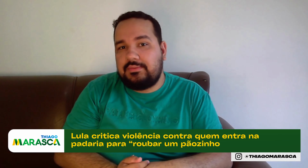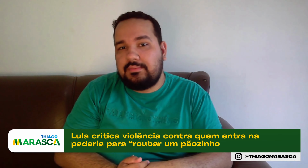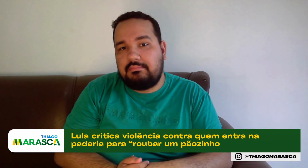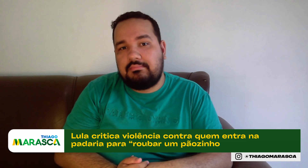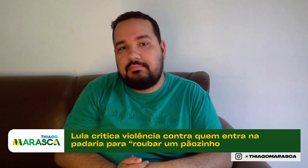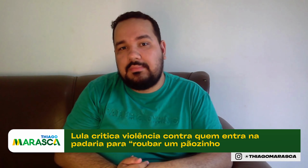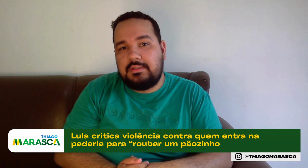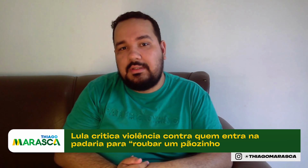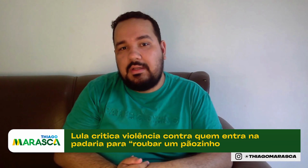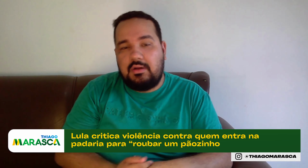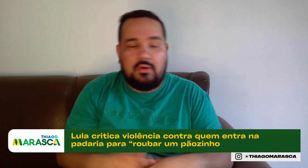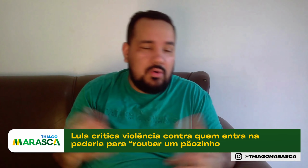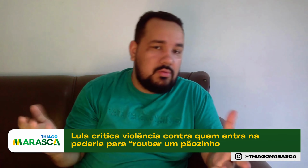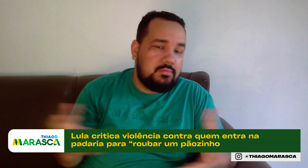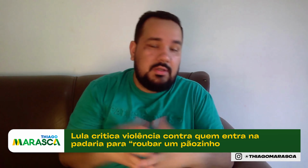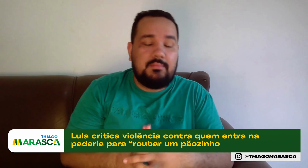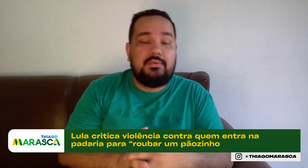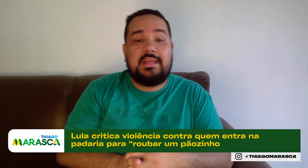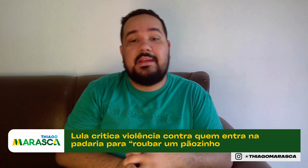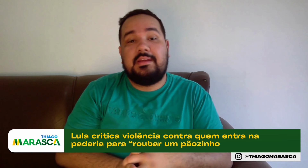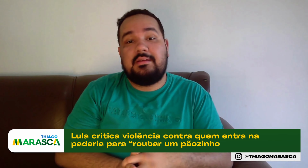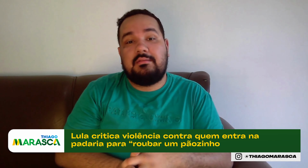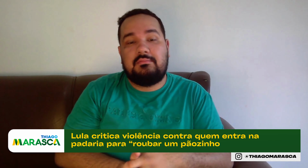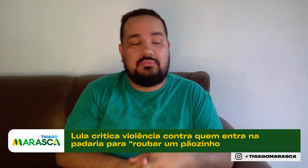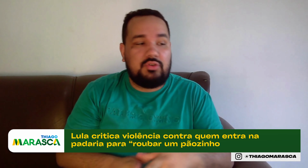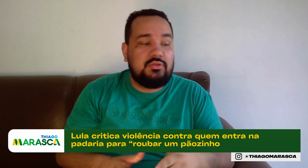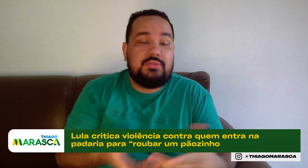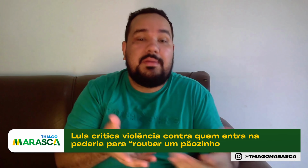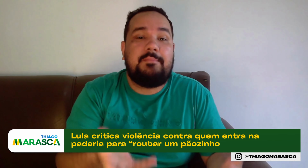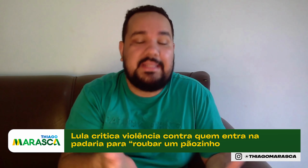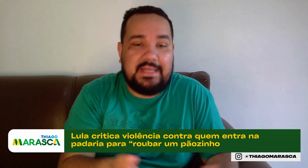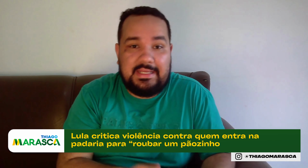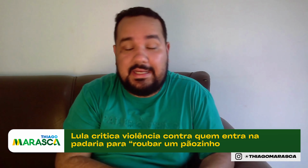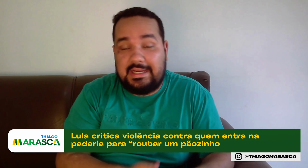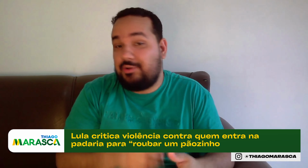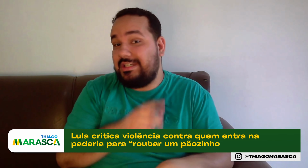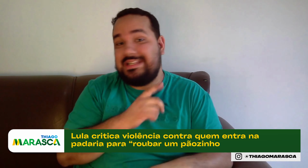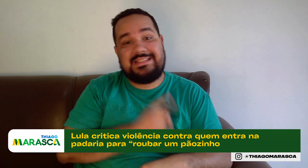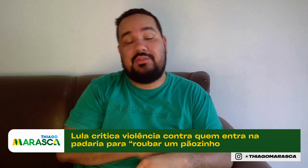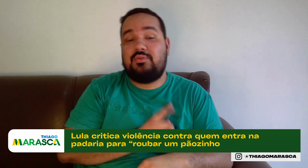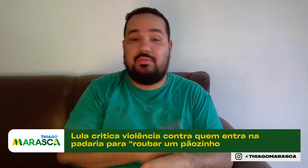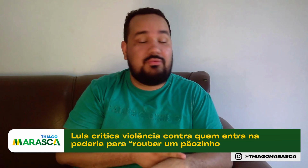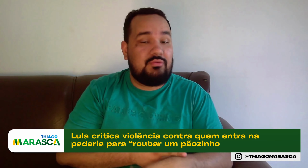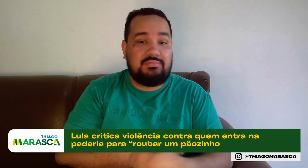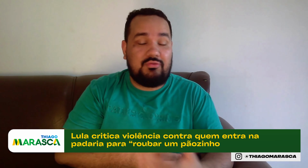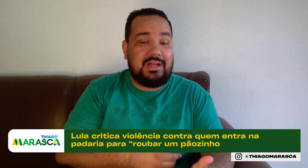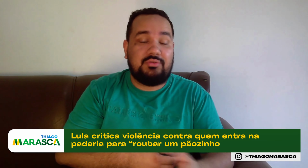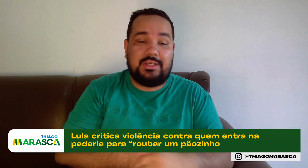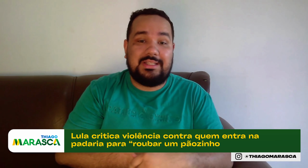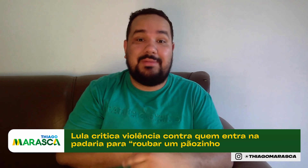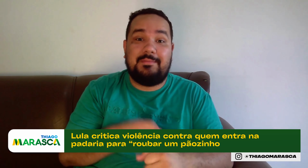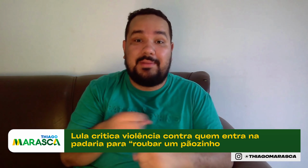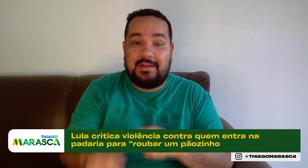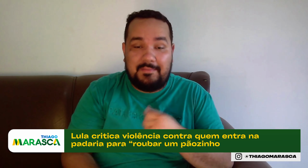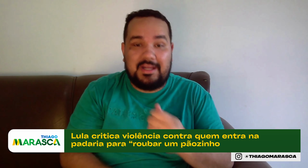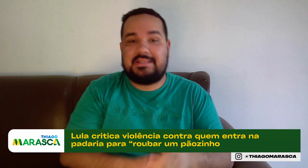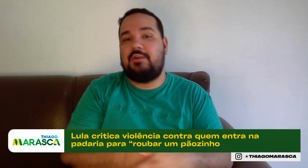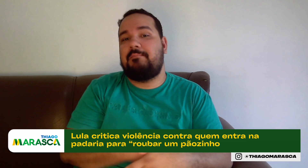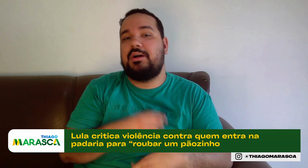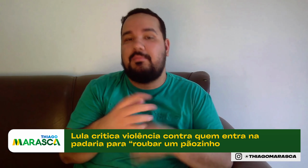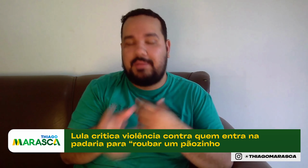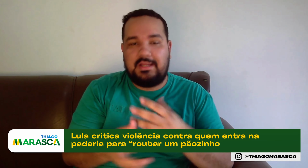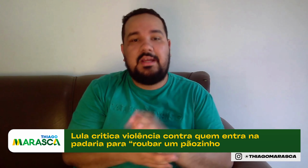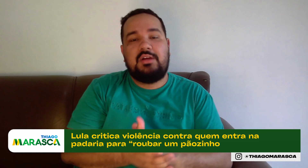medicamento ou porque um dono de uma padaria que acorda 5 horas da manhã para